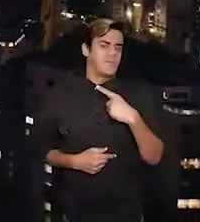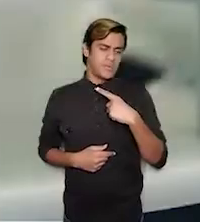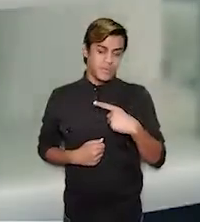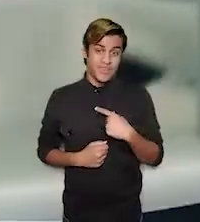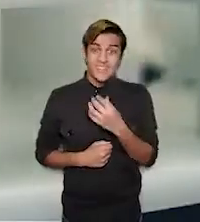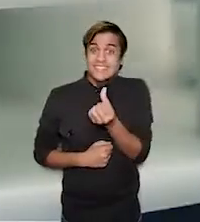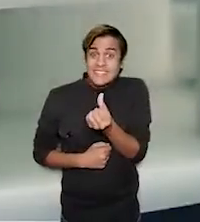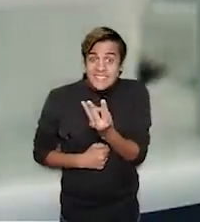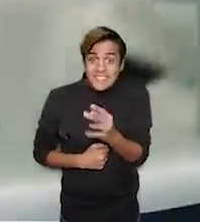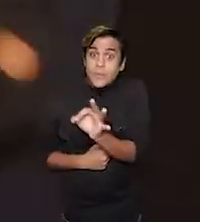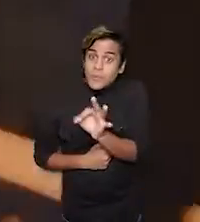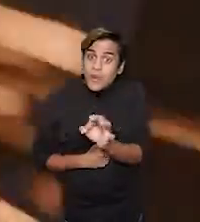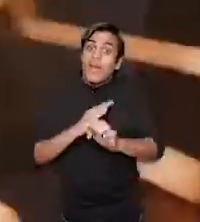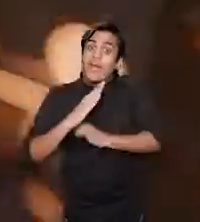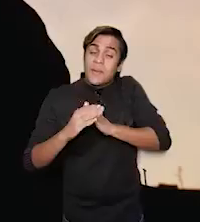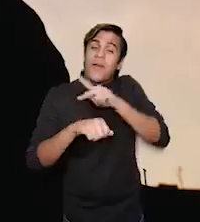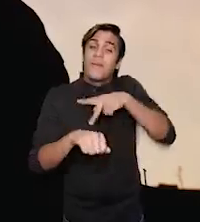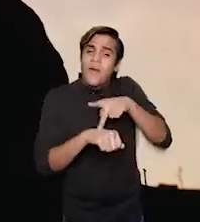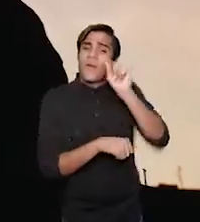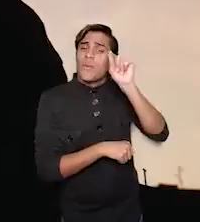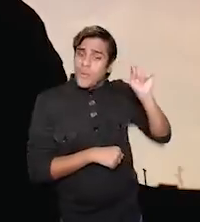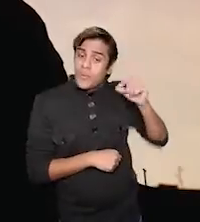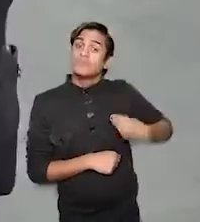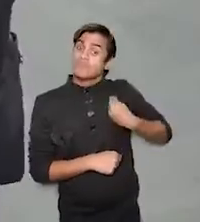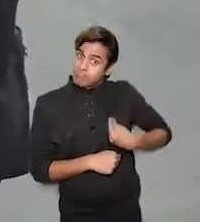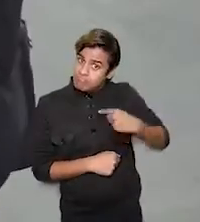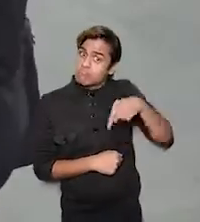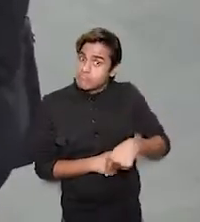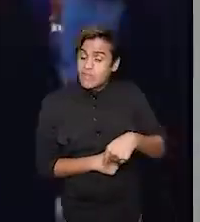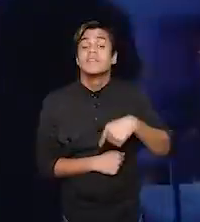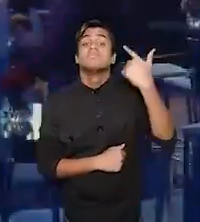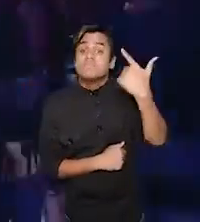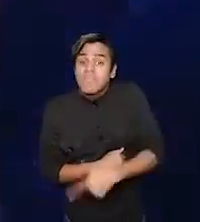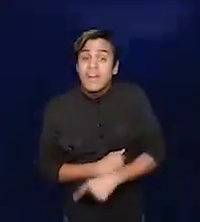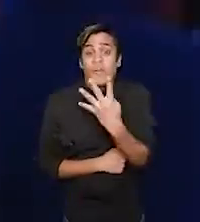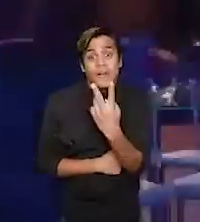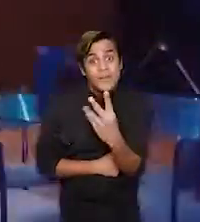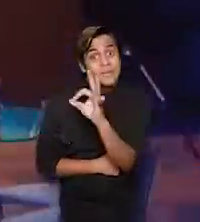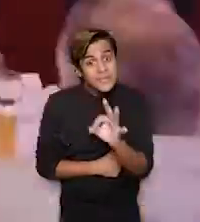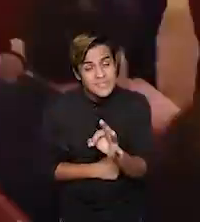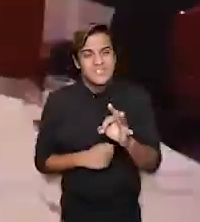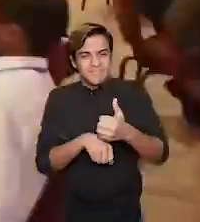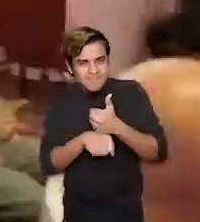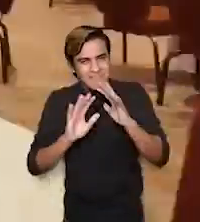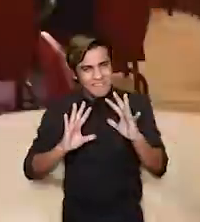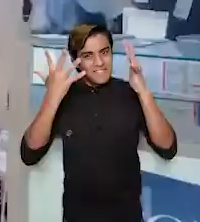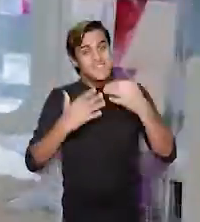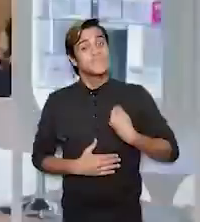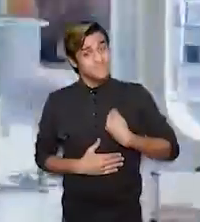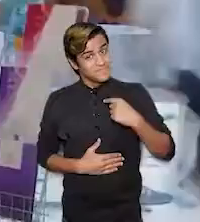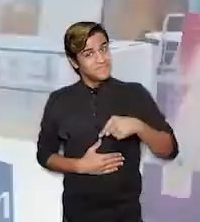Sede de 63% das multinacionais presentes no Brasil e de quase metade do mercado nacional de